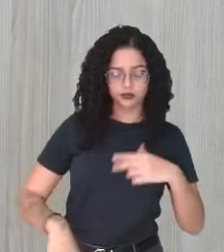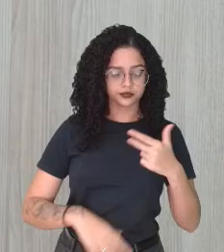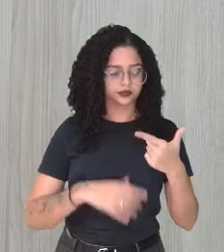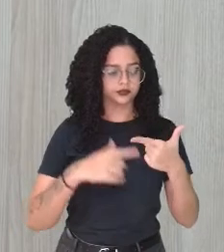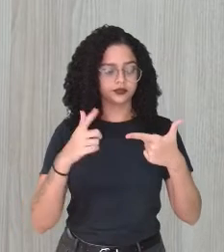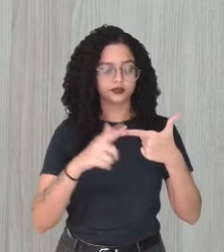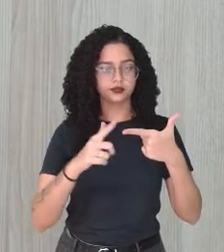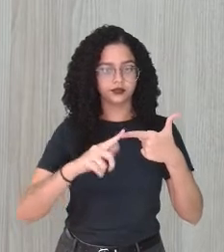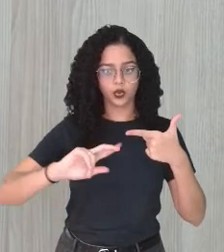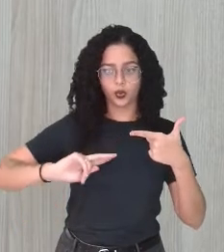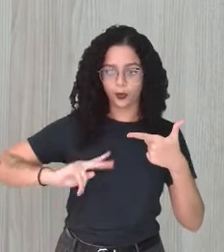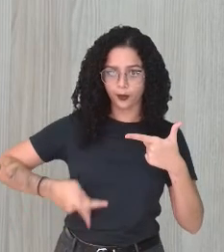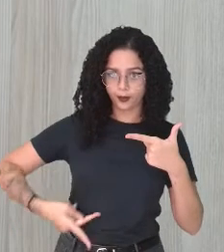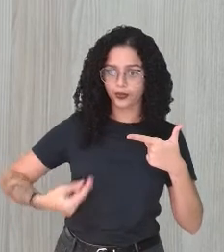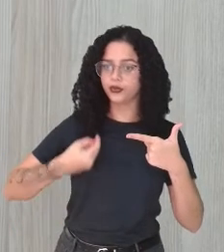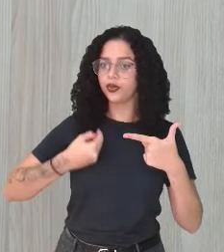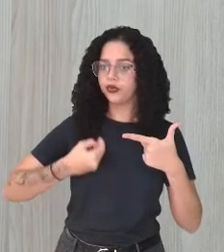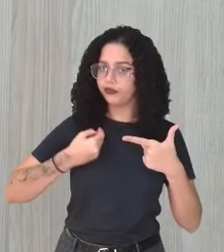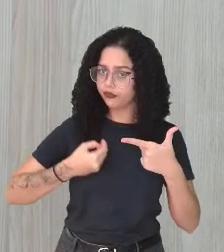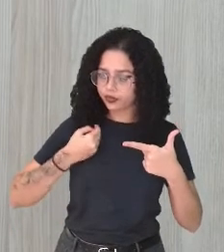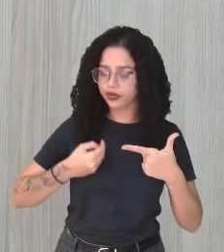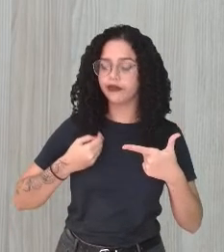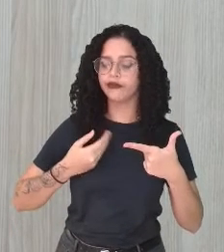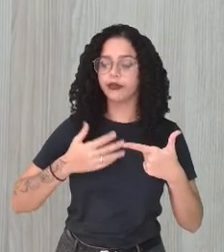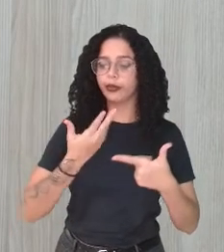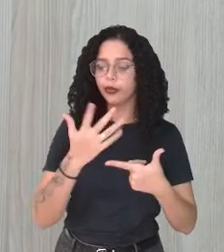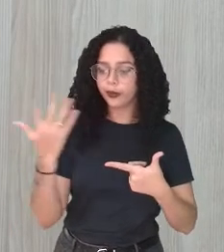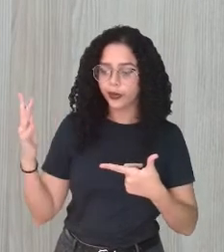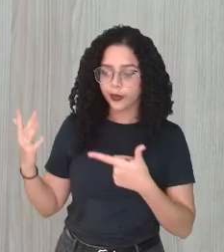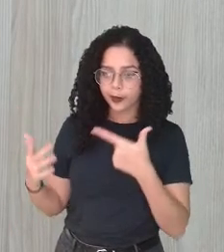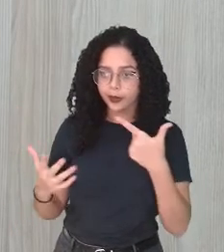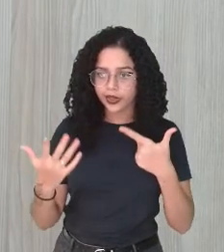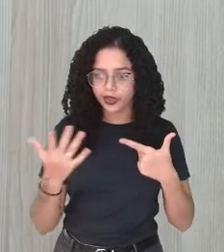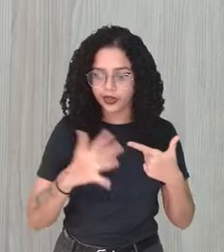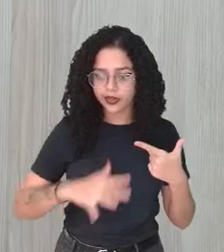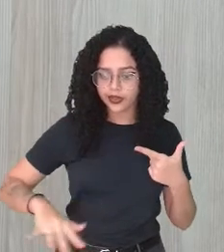ser humano que convive, né, nesse meio ambiente, nesse